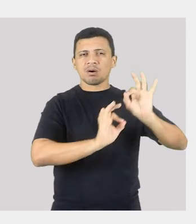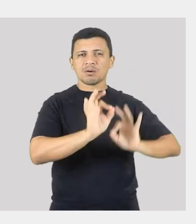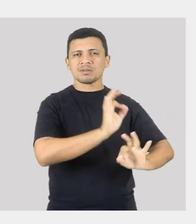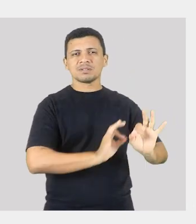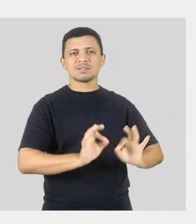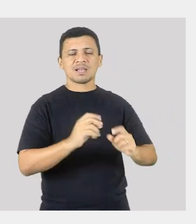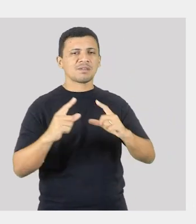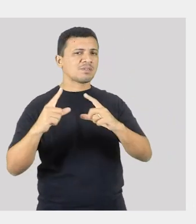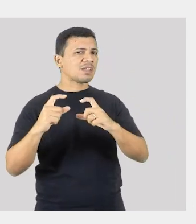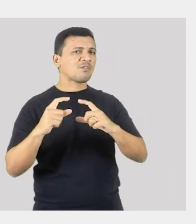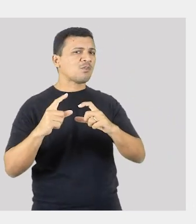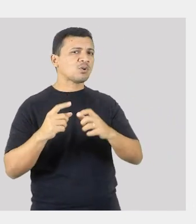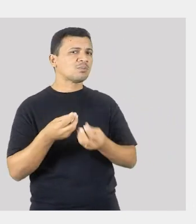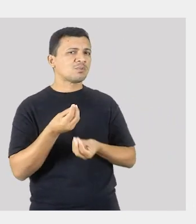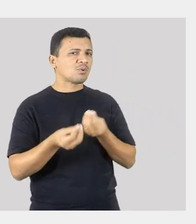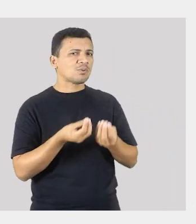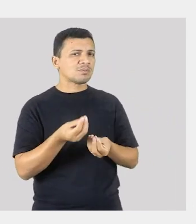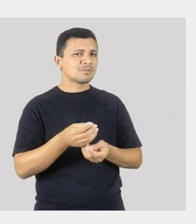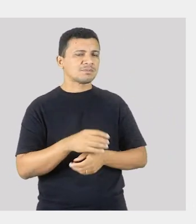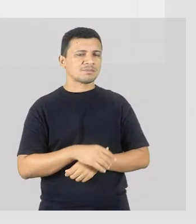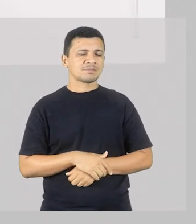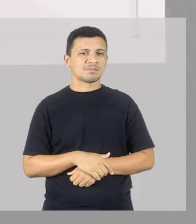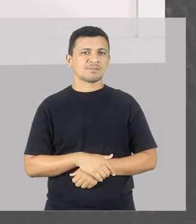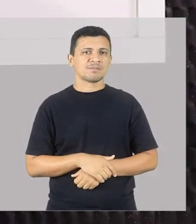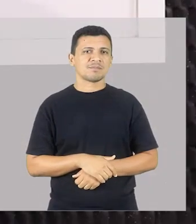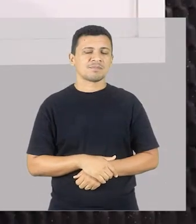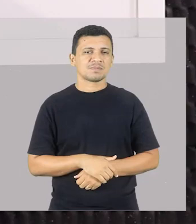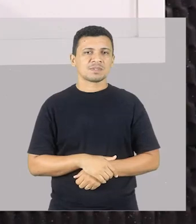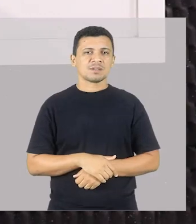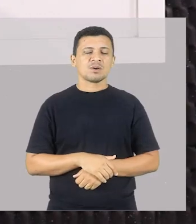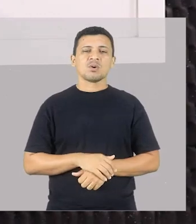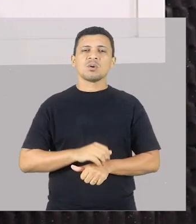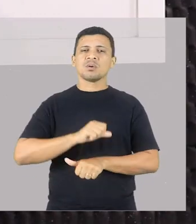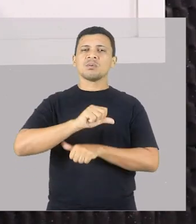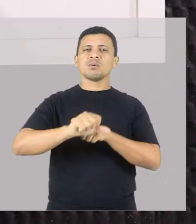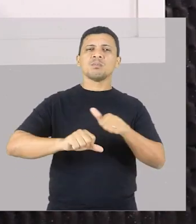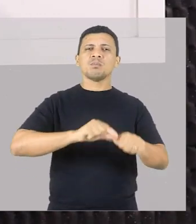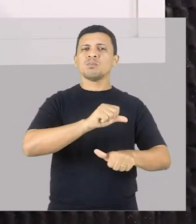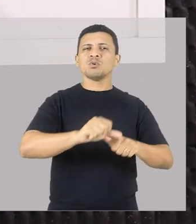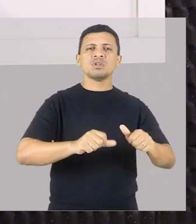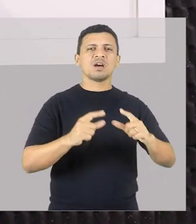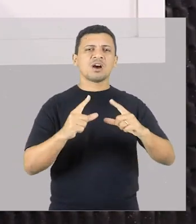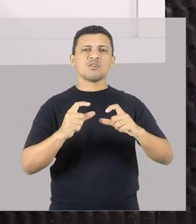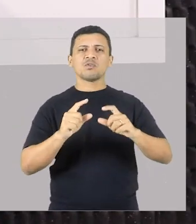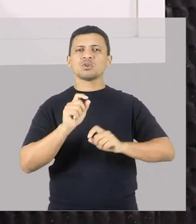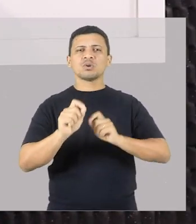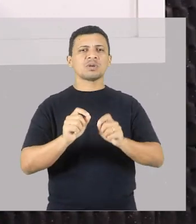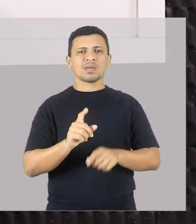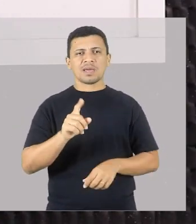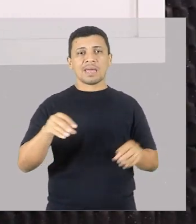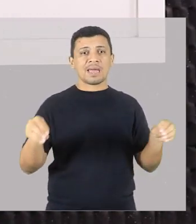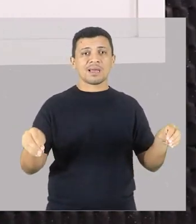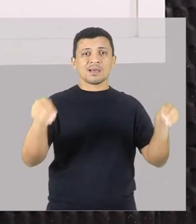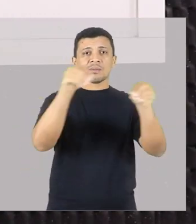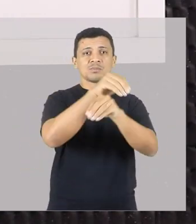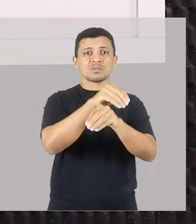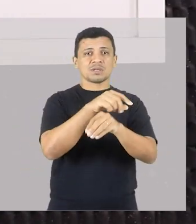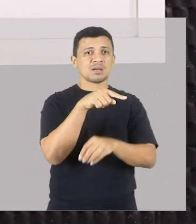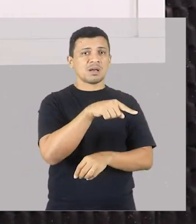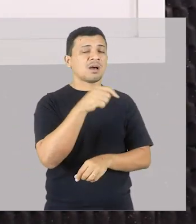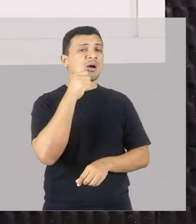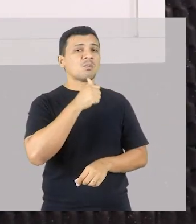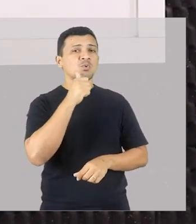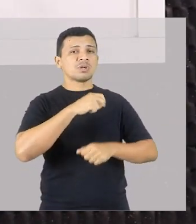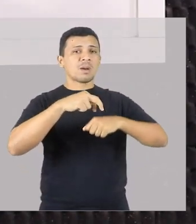foto? Ora, turma, então veja bem, o que muda uma foto para outra? É a posição. Se você pega o modelo